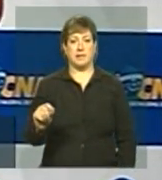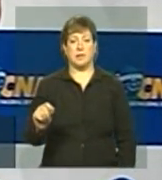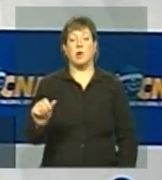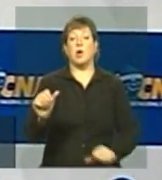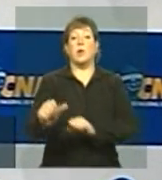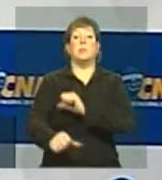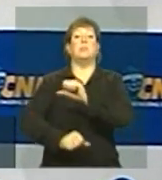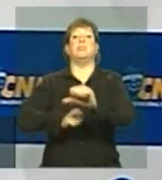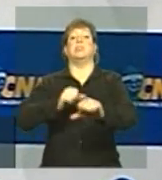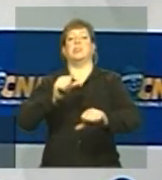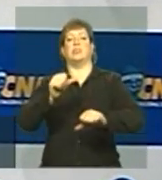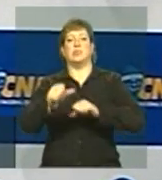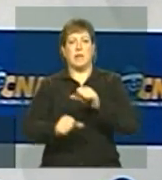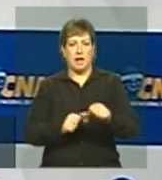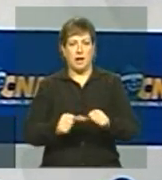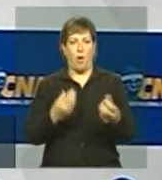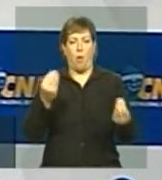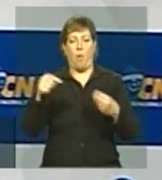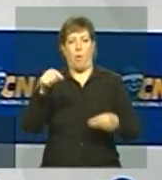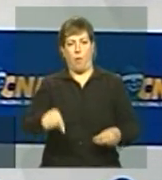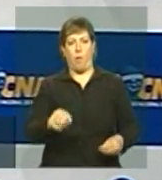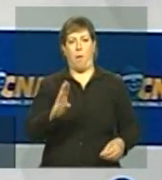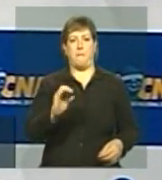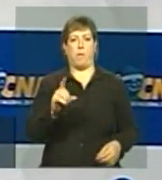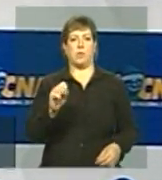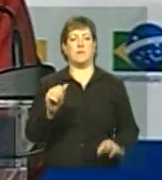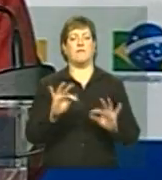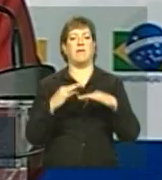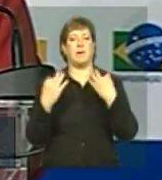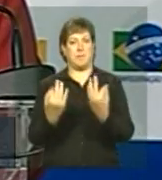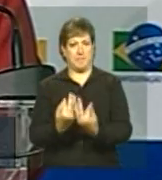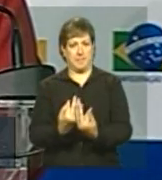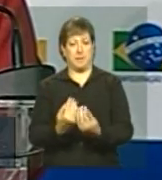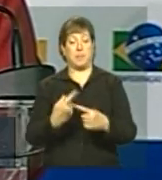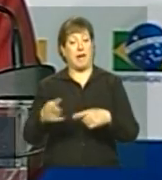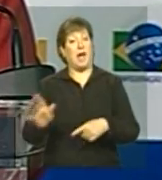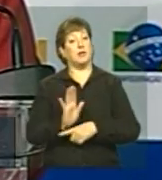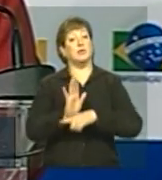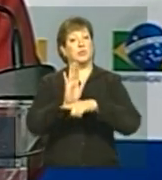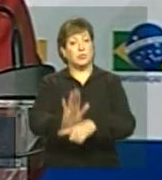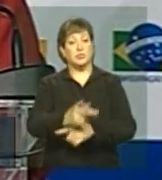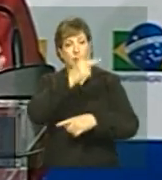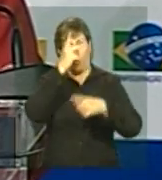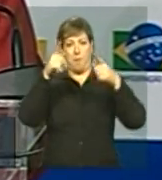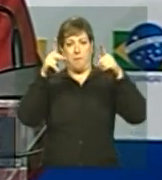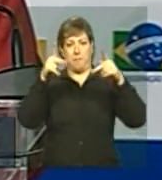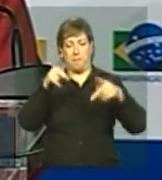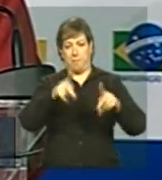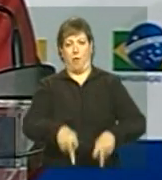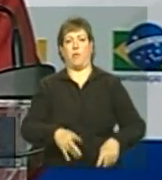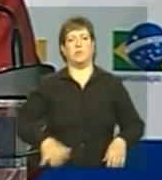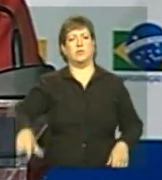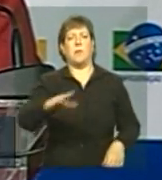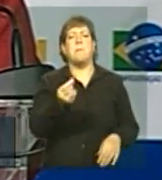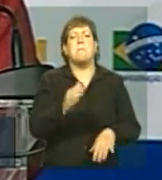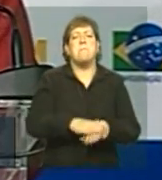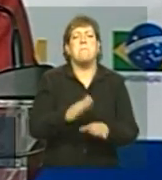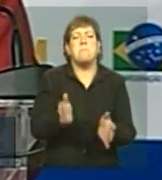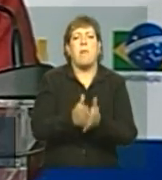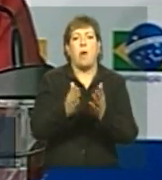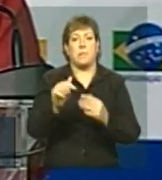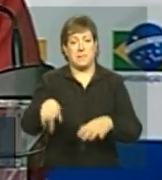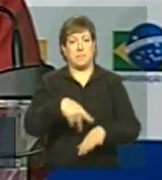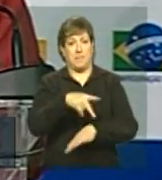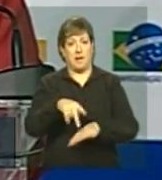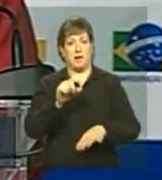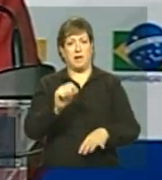mudar o patamar do Bolsa Família, o que vai beneficiar a população extremamente pobre desse